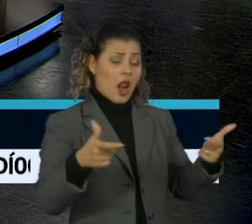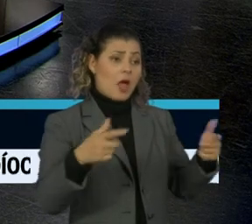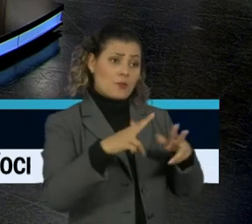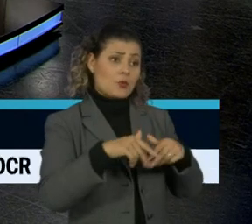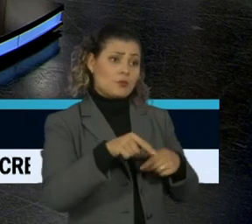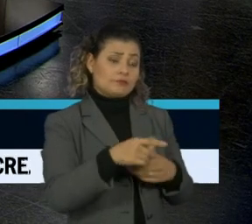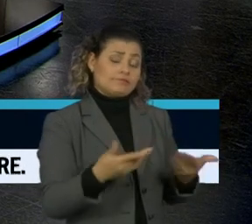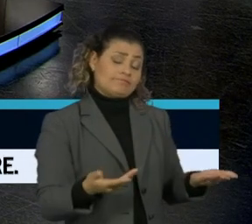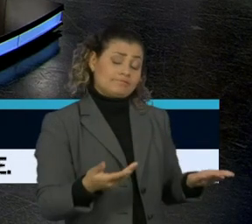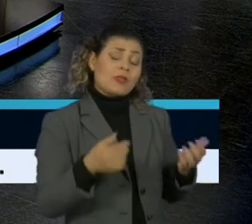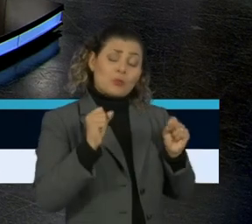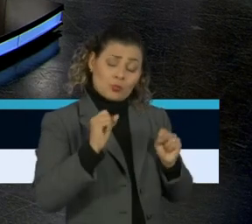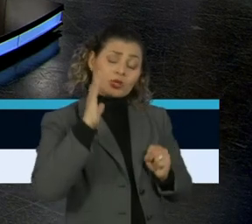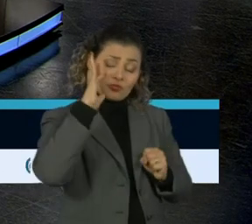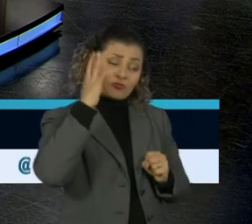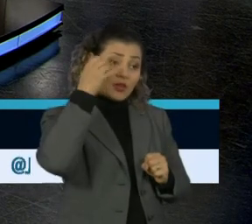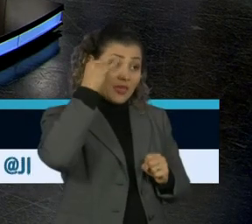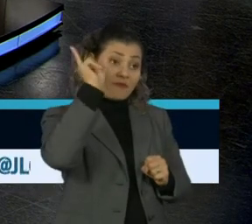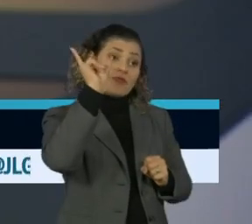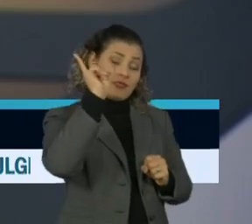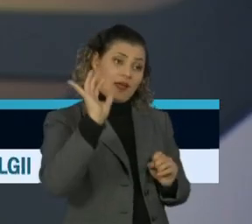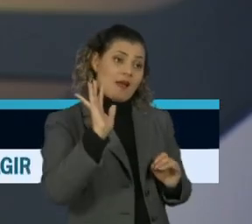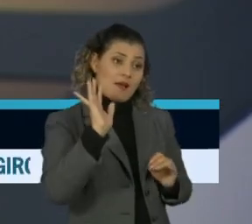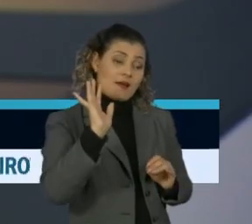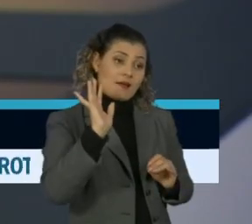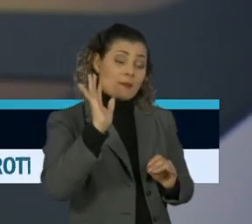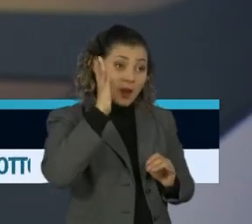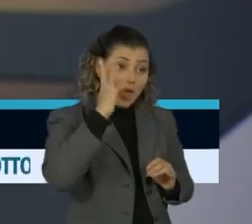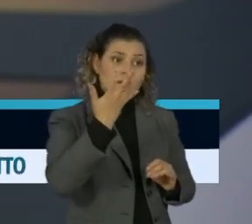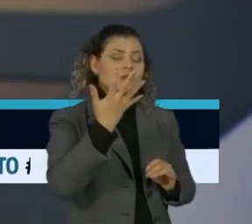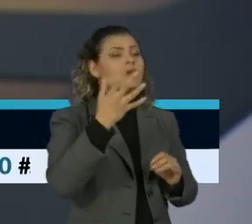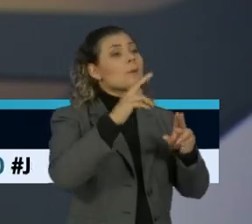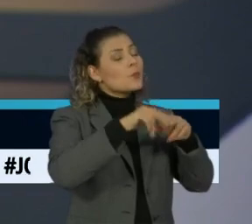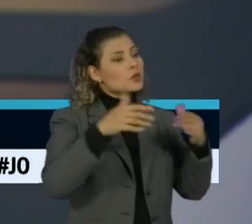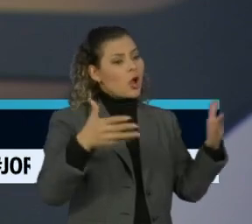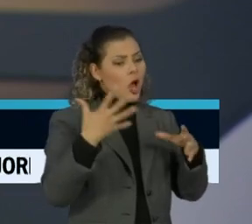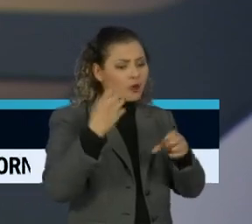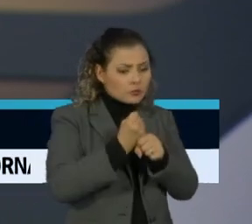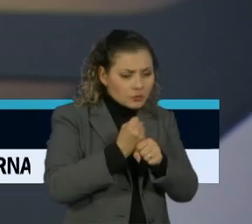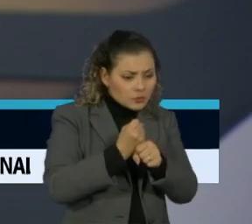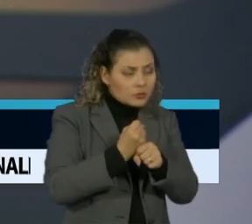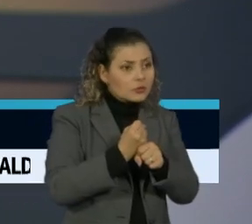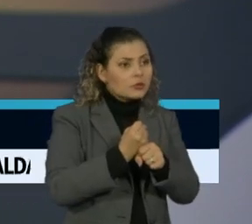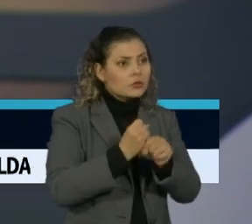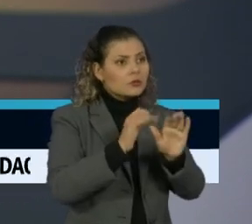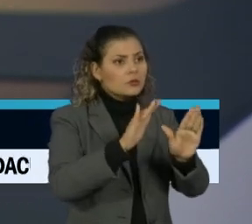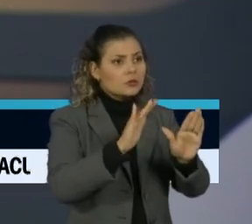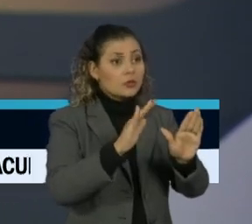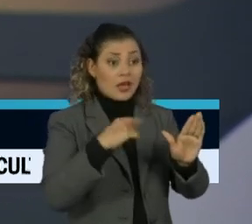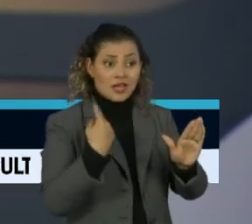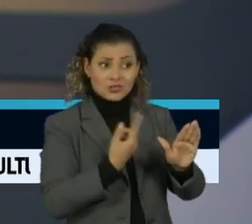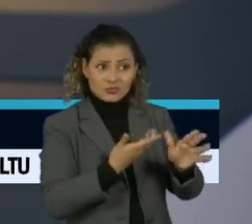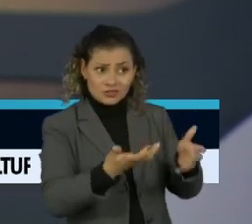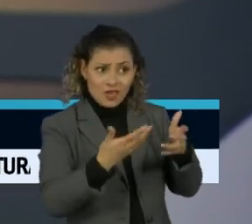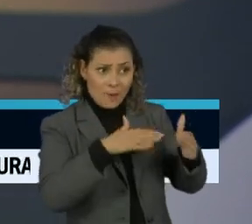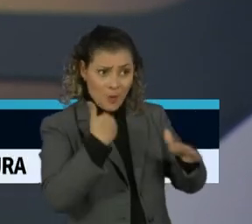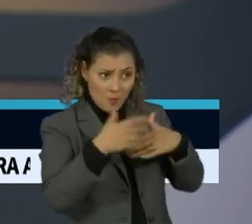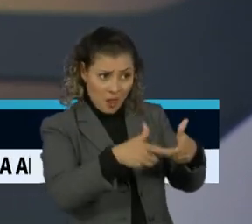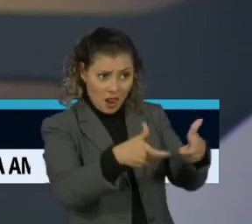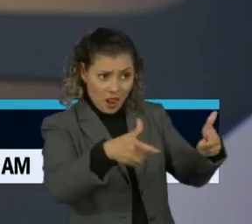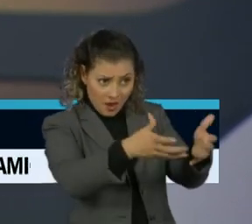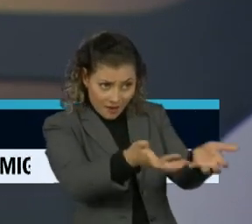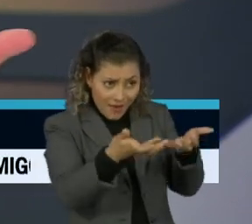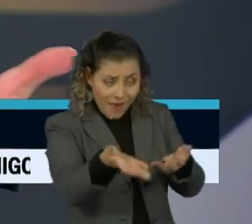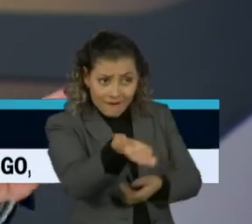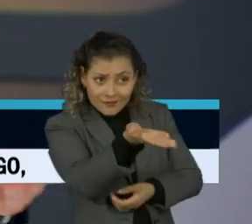poderiam ser evitadas então o que tem que se jogar nessa equação é nós vamos tolerar essas mortes